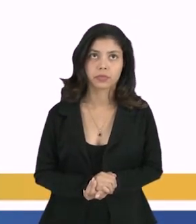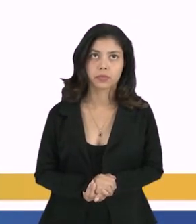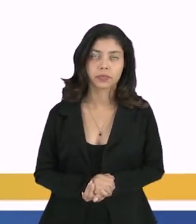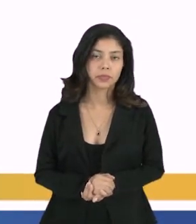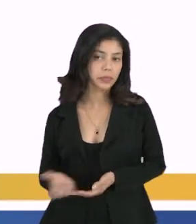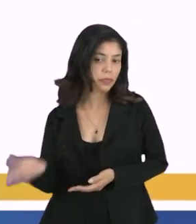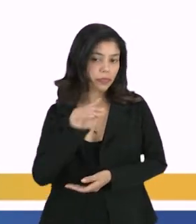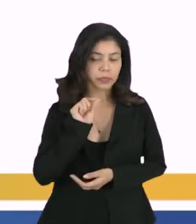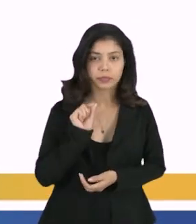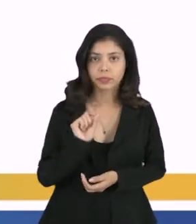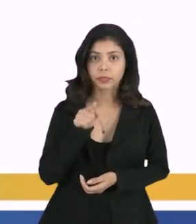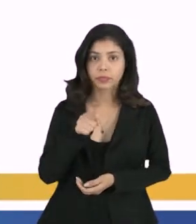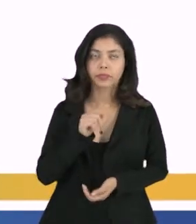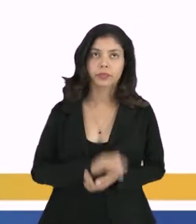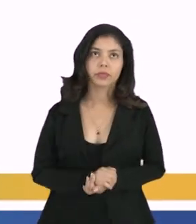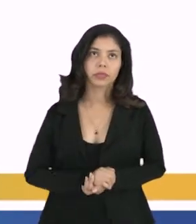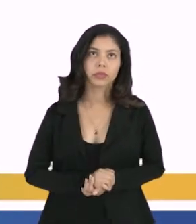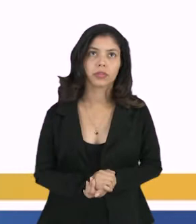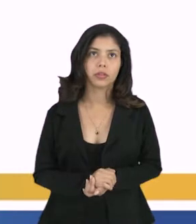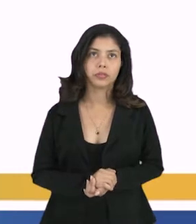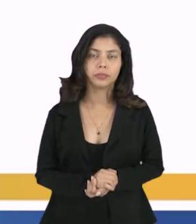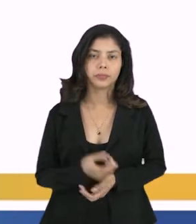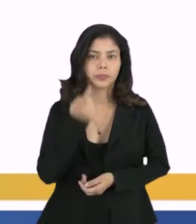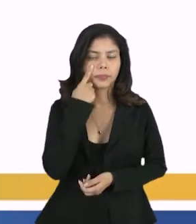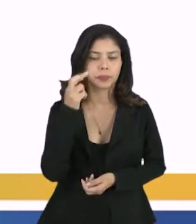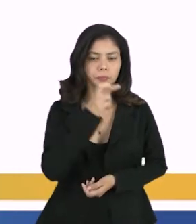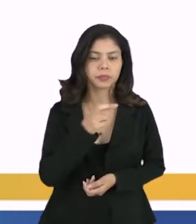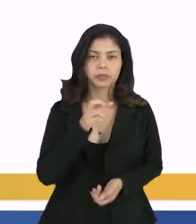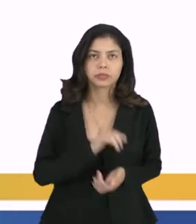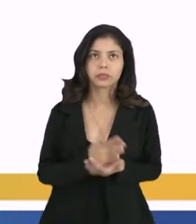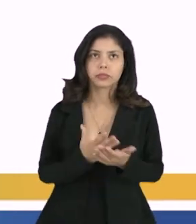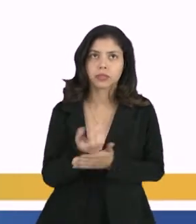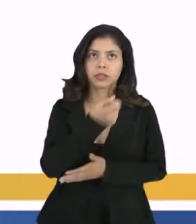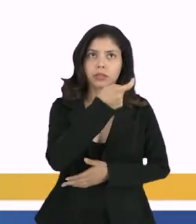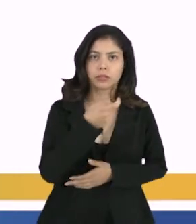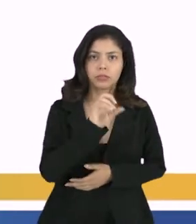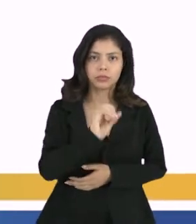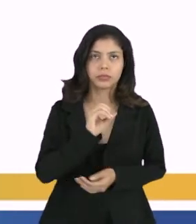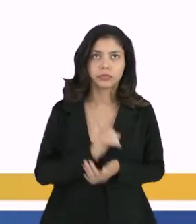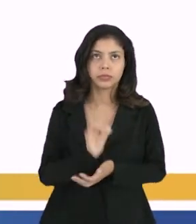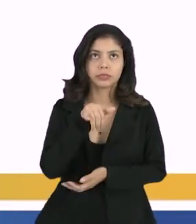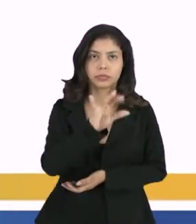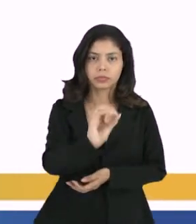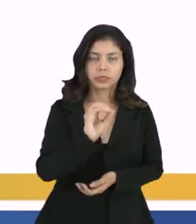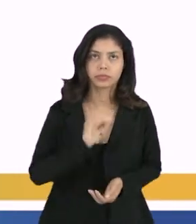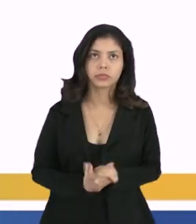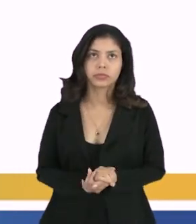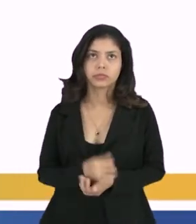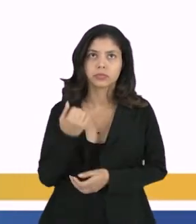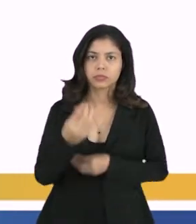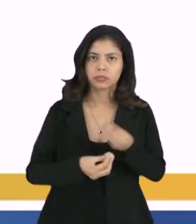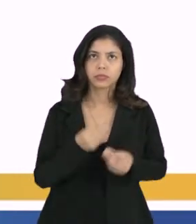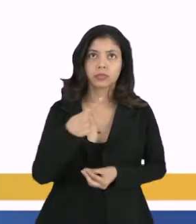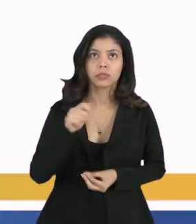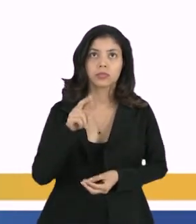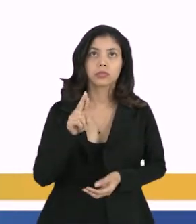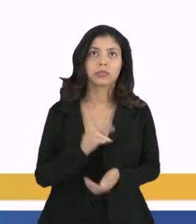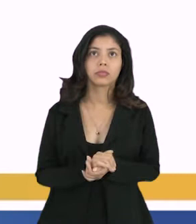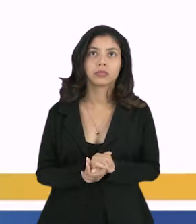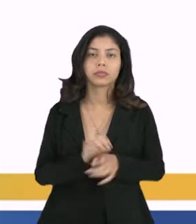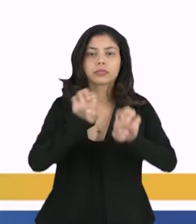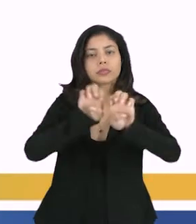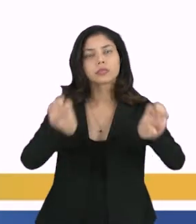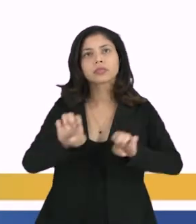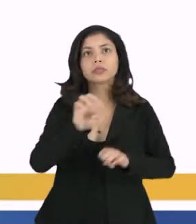Então vamos aqui generalizar um pouquinho. Se eu pego x0 e y0, né, como um par de solução da